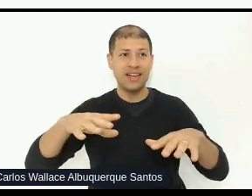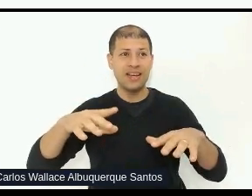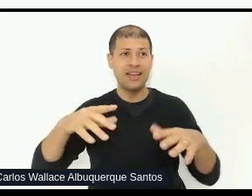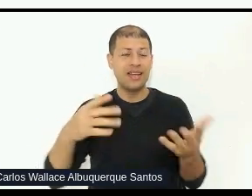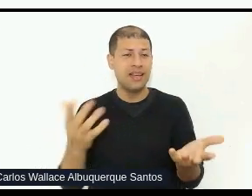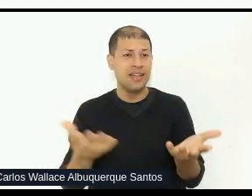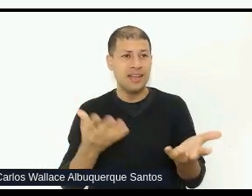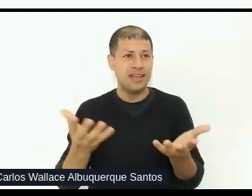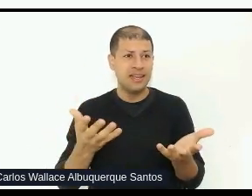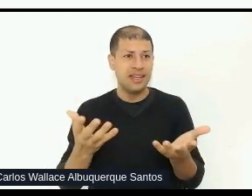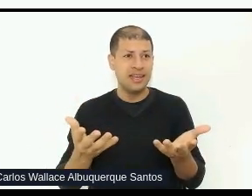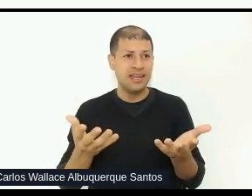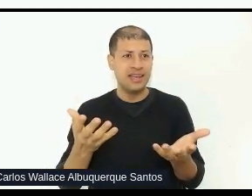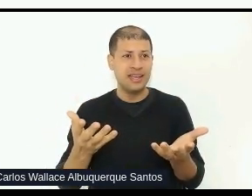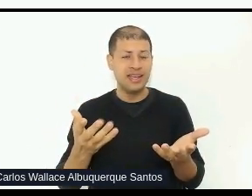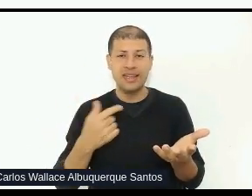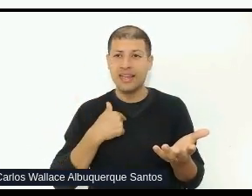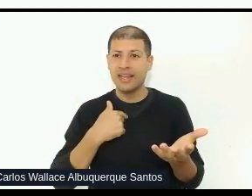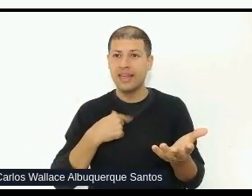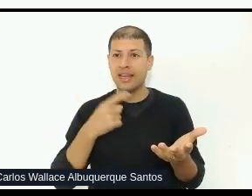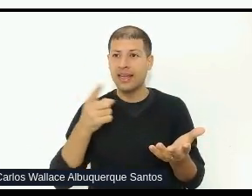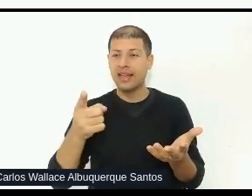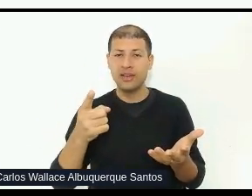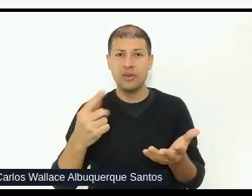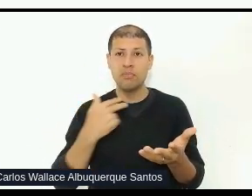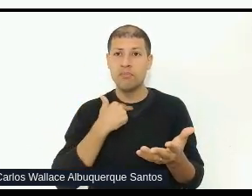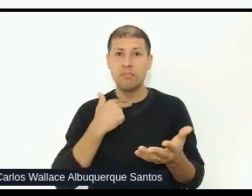posso participar por causa